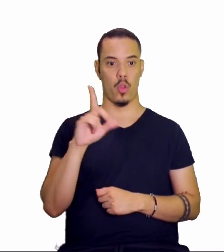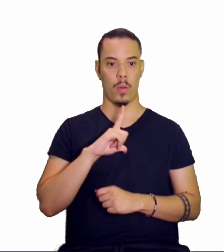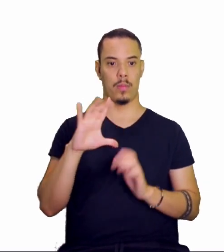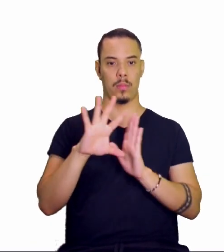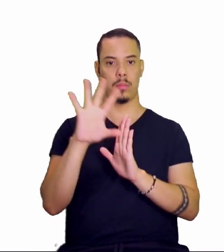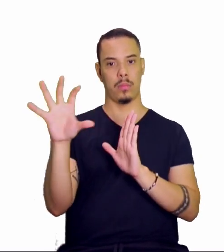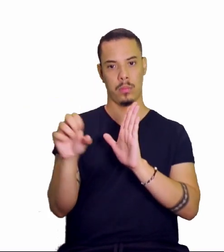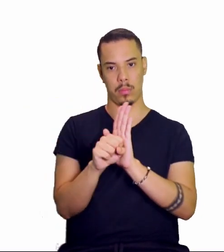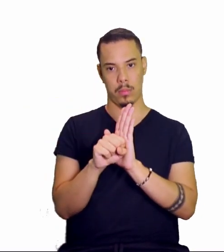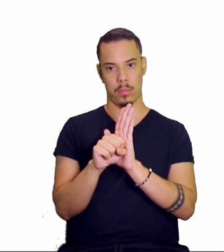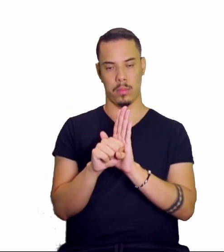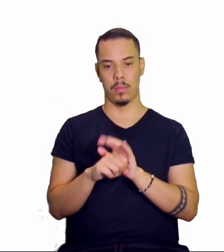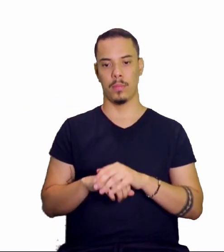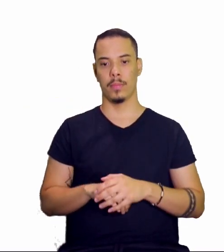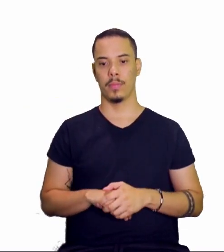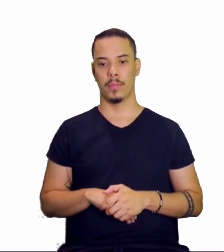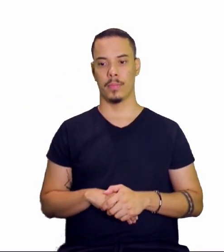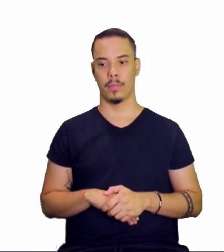lá, Justamente.